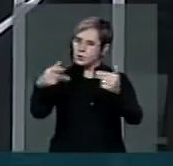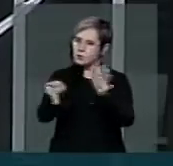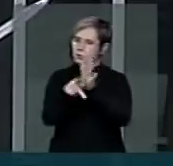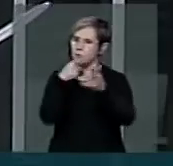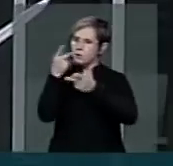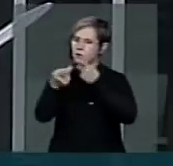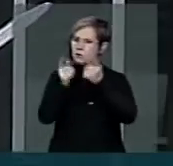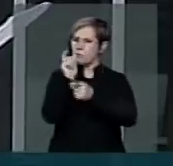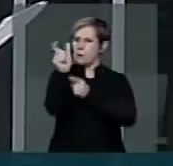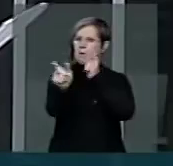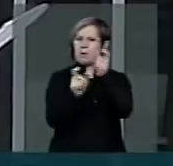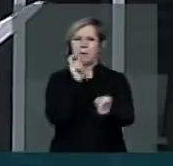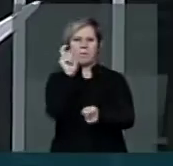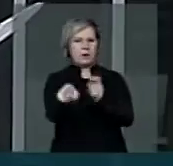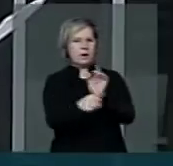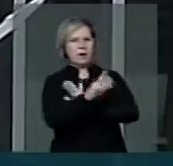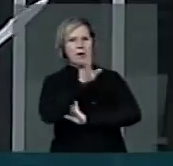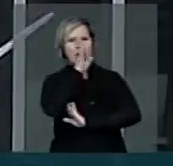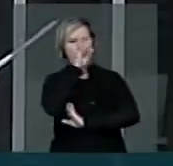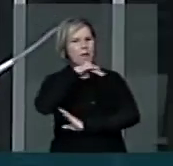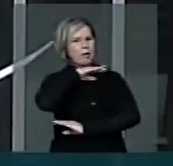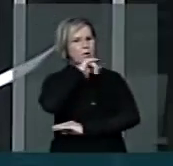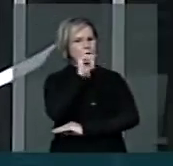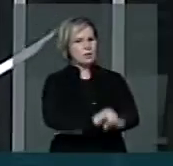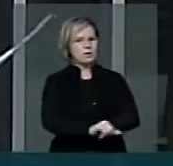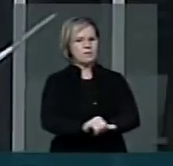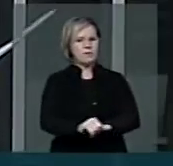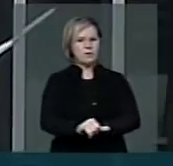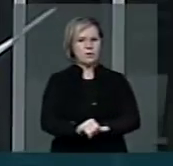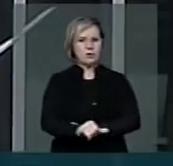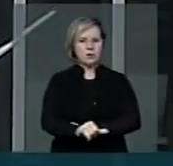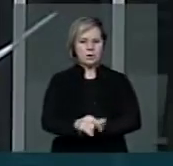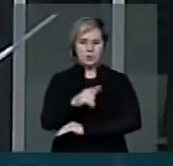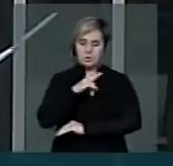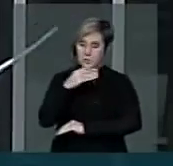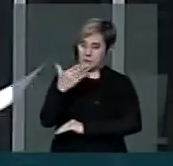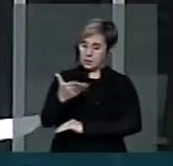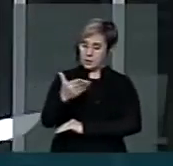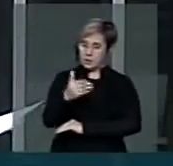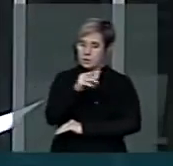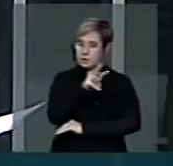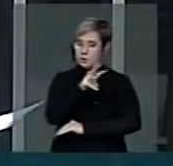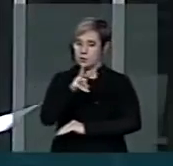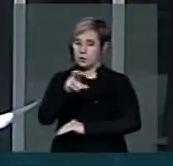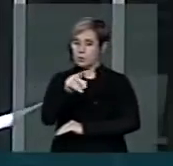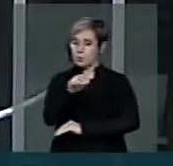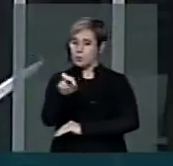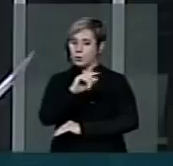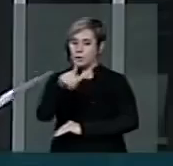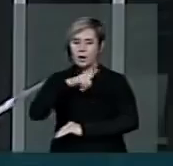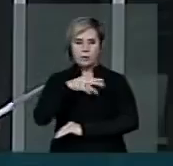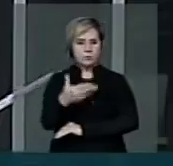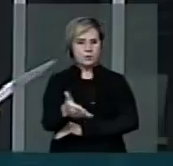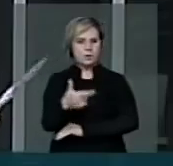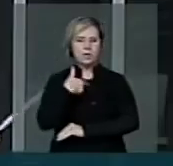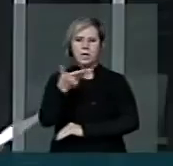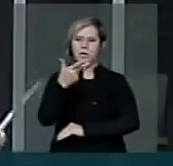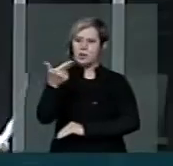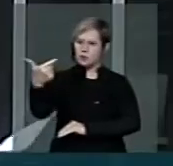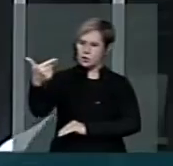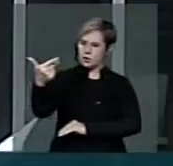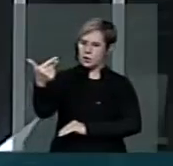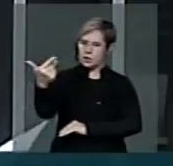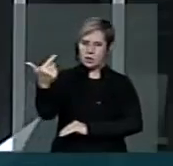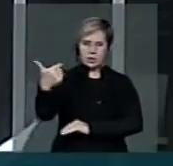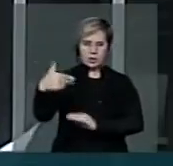foram feitas. Absurdo está lá, por isso citei aqui o portal onde está. Gostaria de poder chegar aqui e